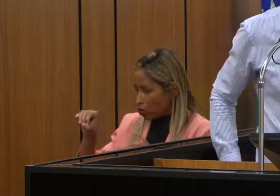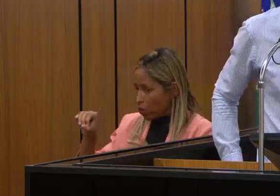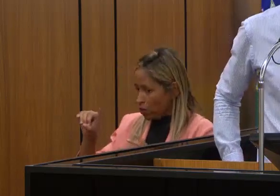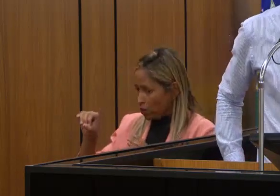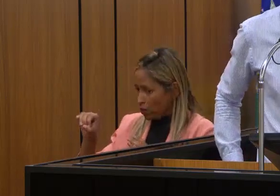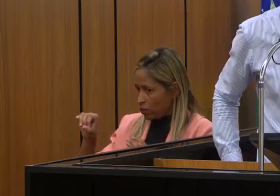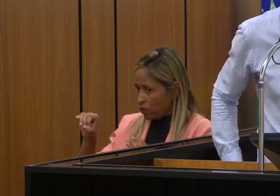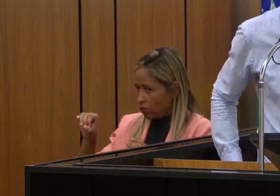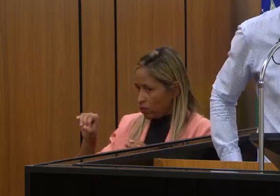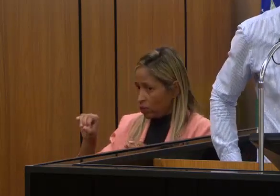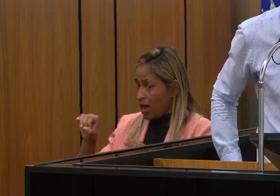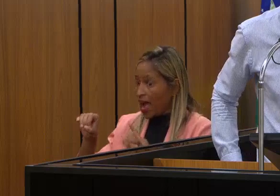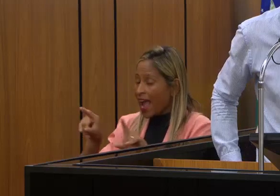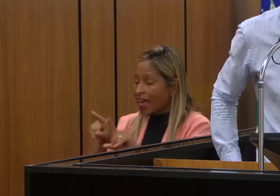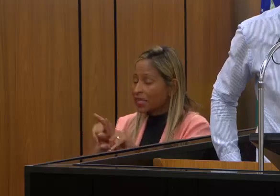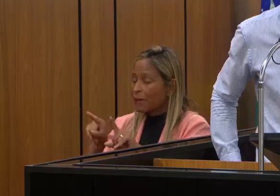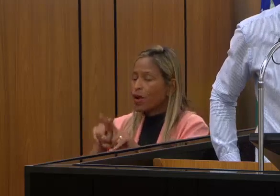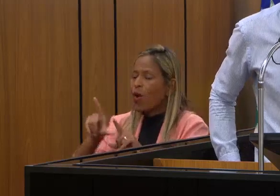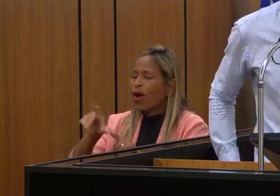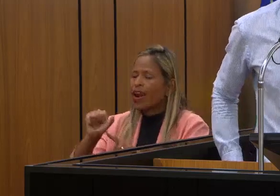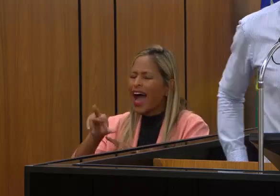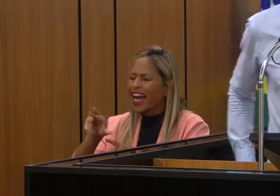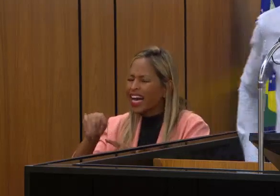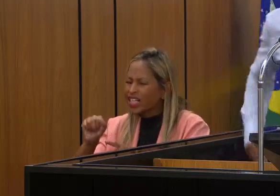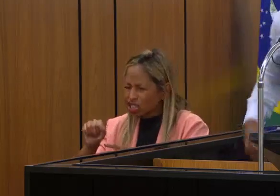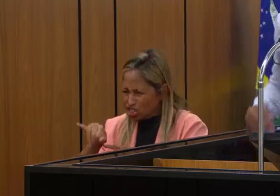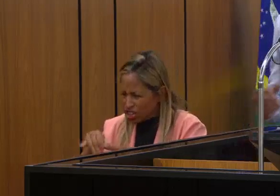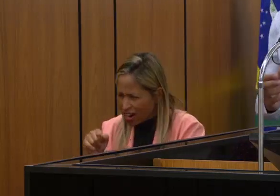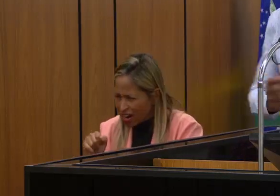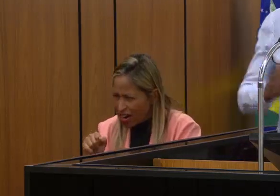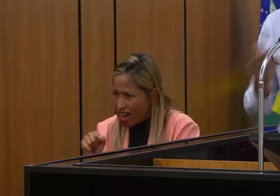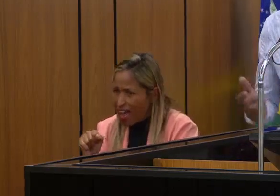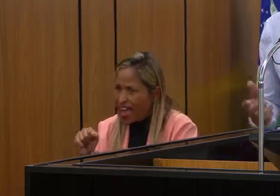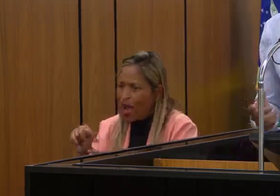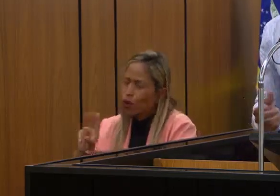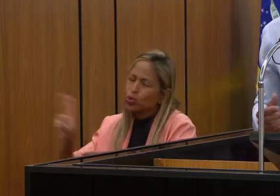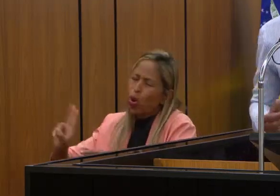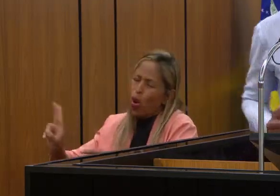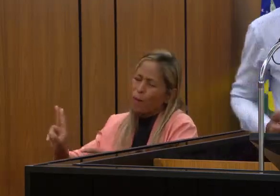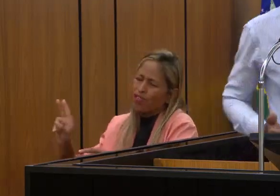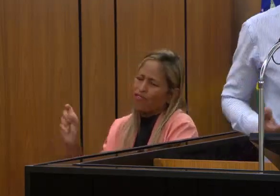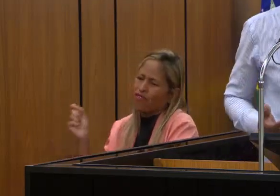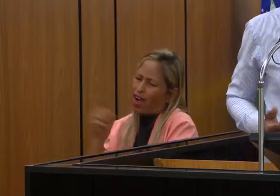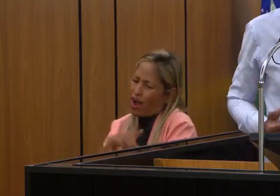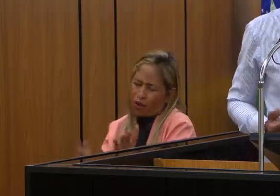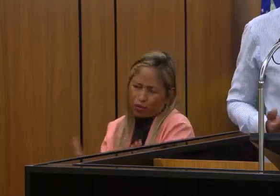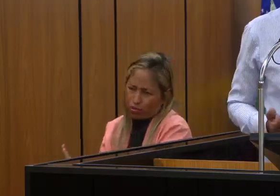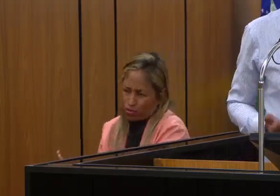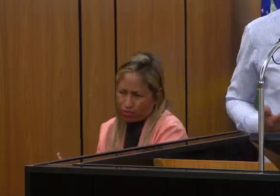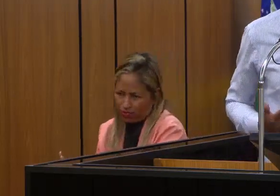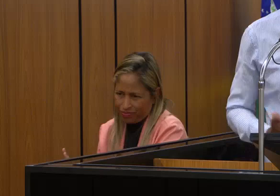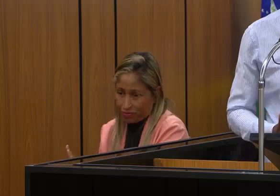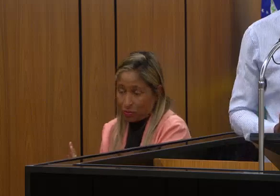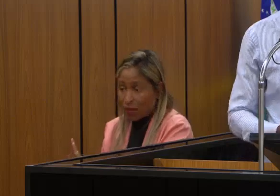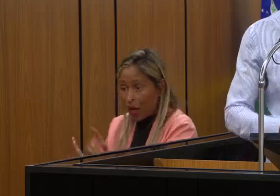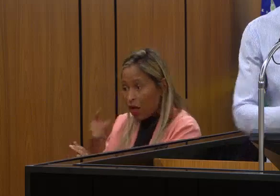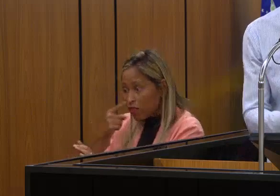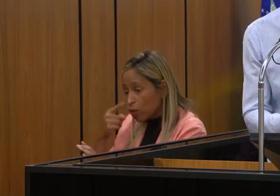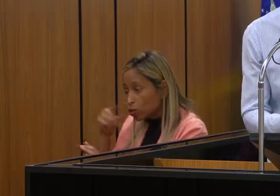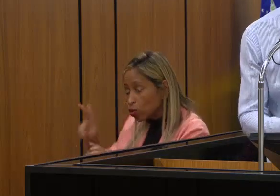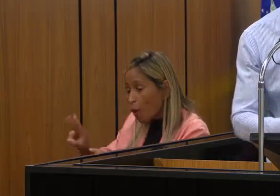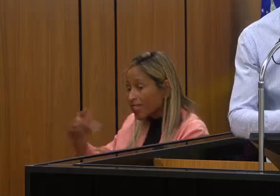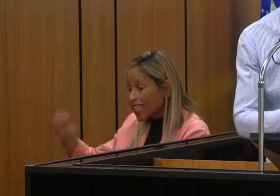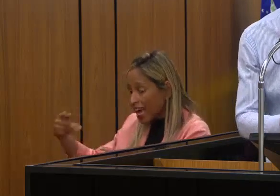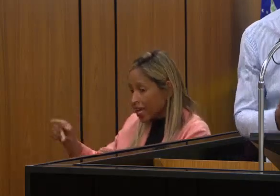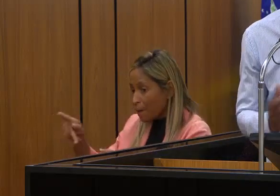foi um teste de Ferro laranja que a gente apurou que ele o dinheiro entrava no